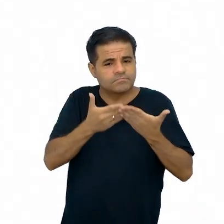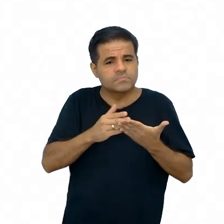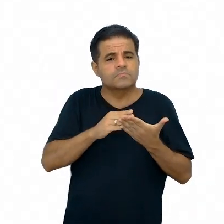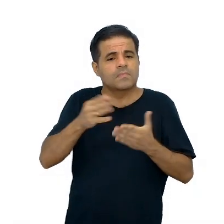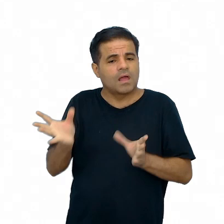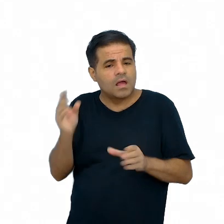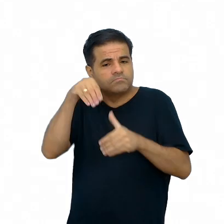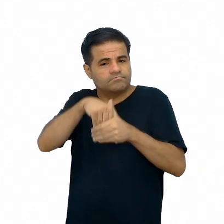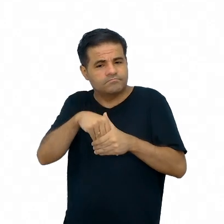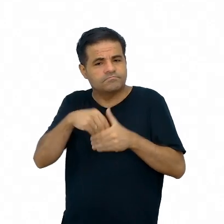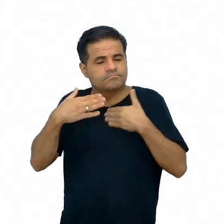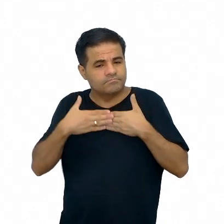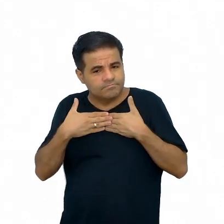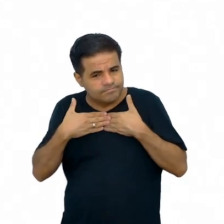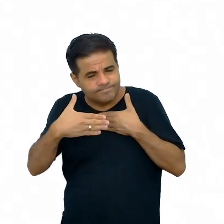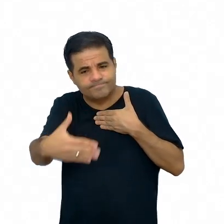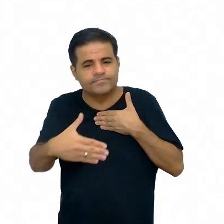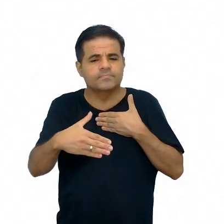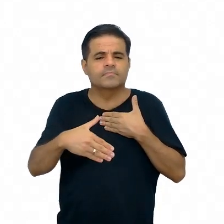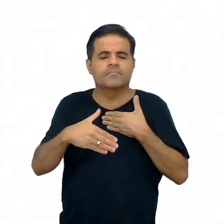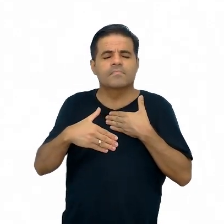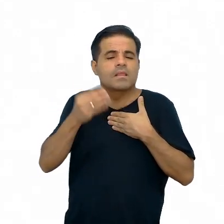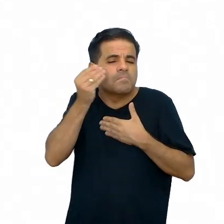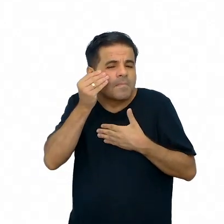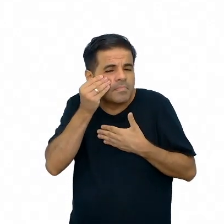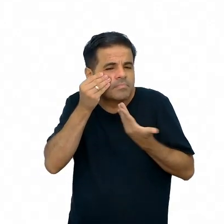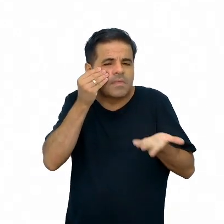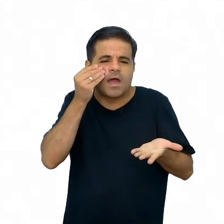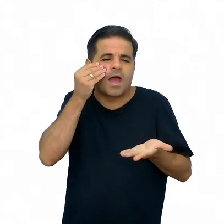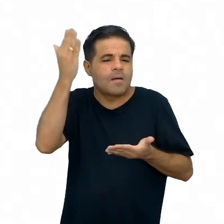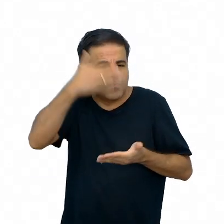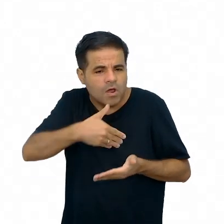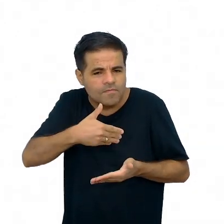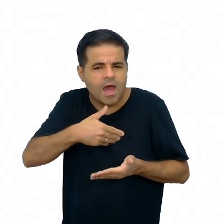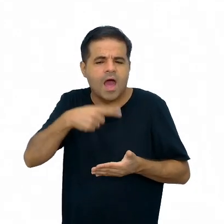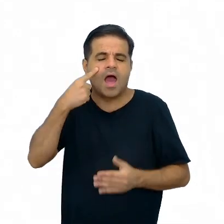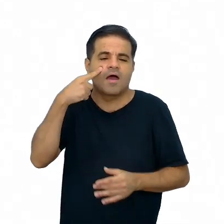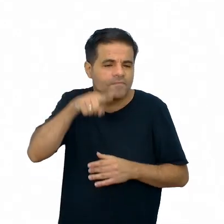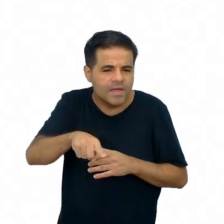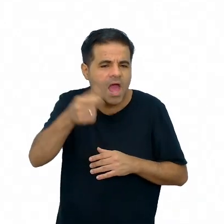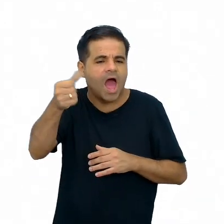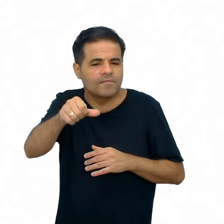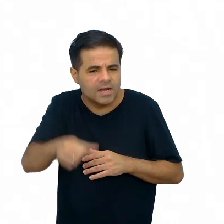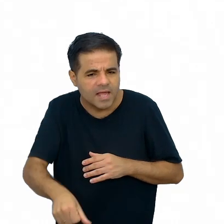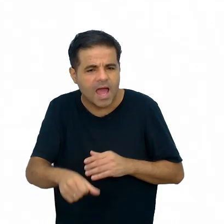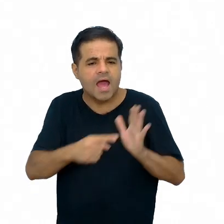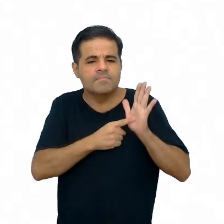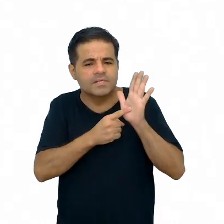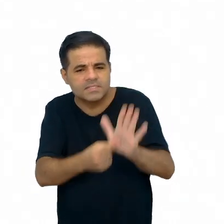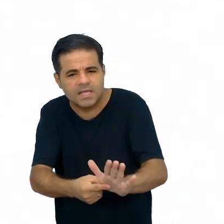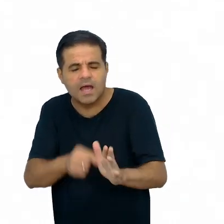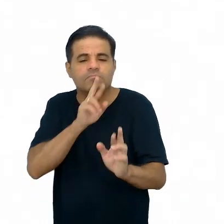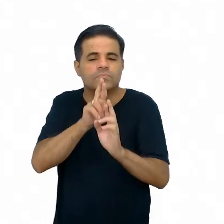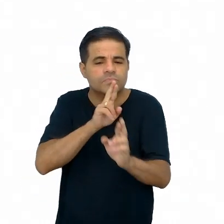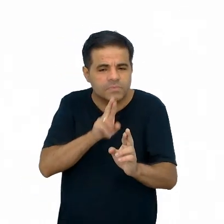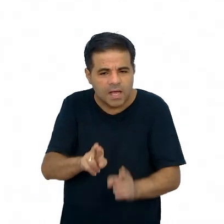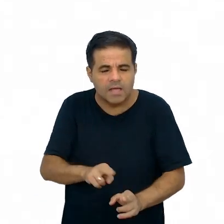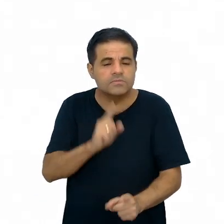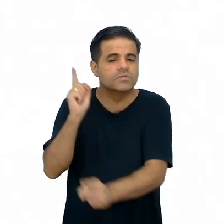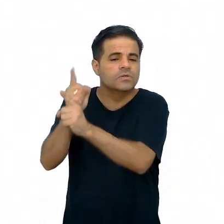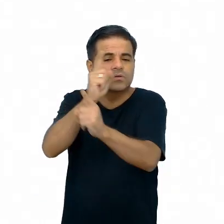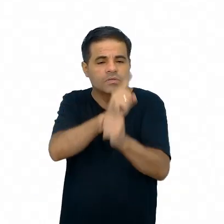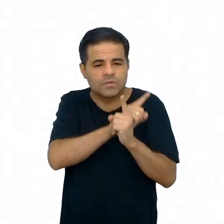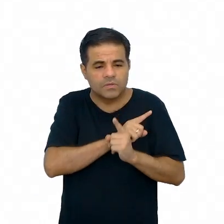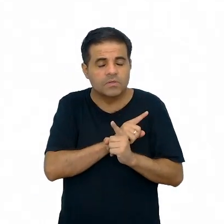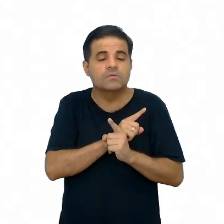intuir, conjecturar, experimentar, provar, avaliar e apresentar os resultados